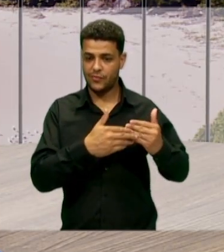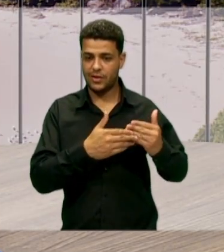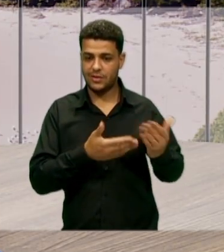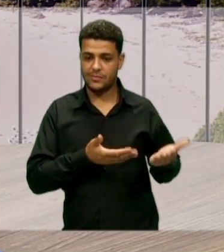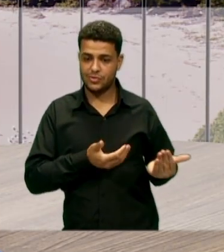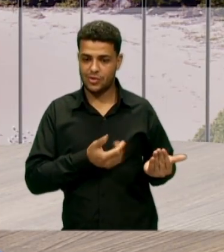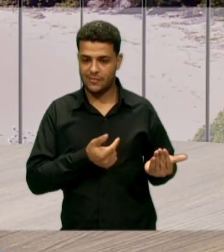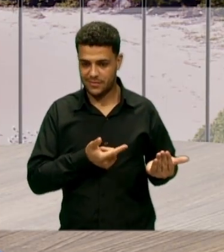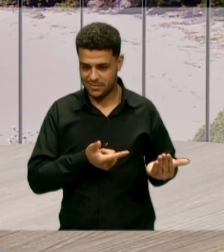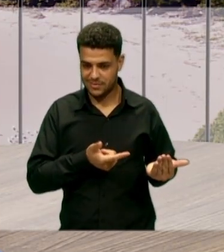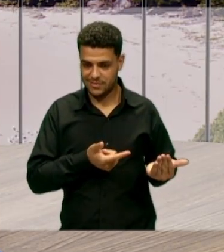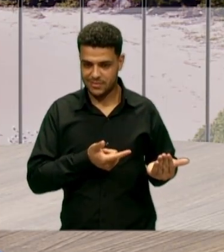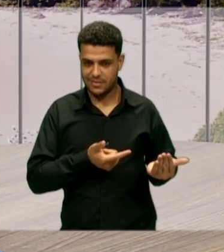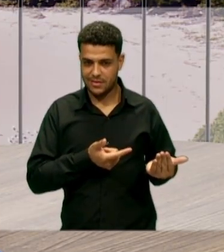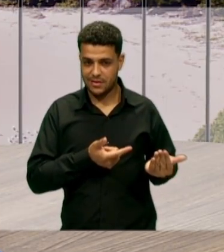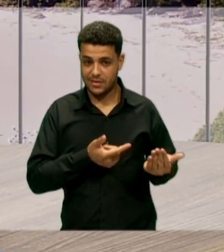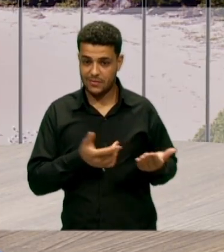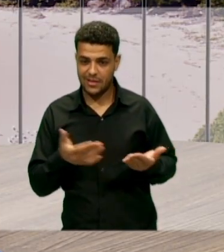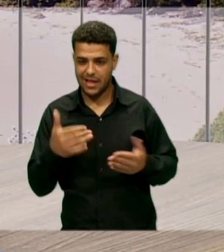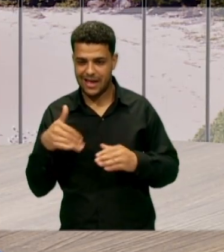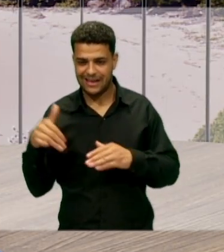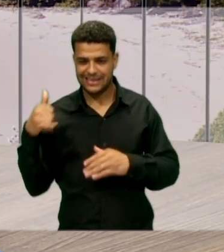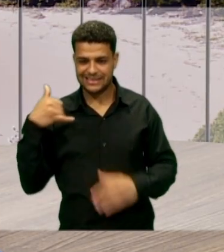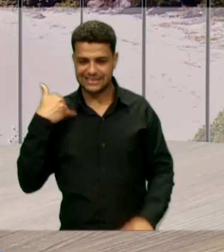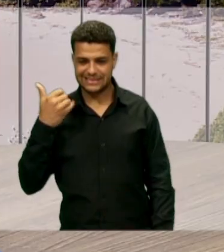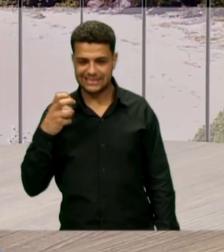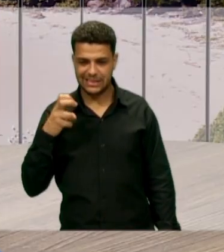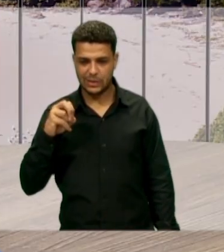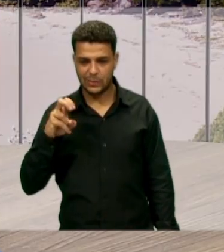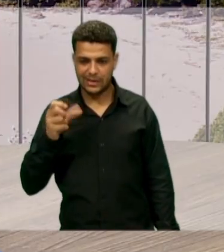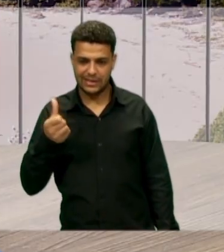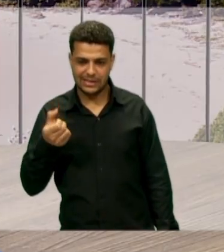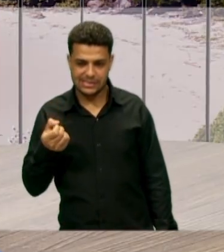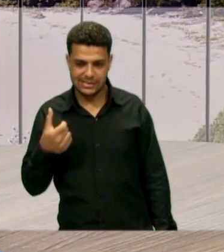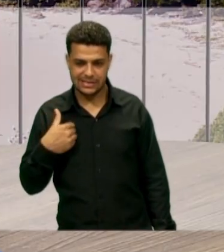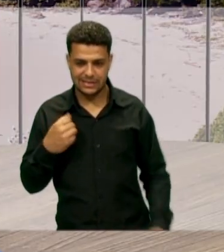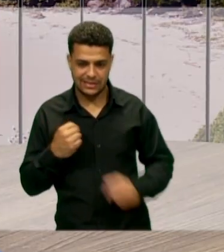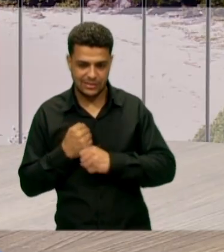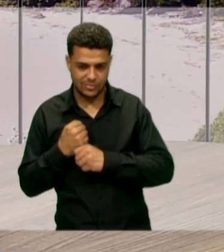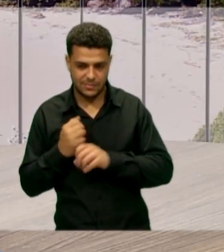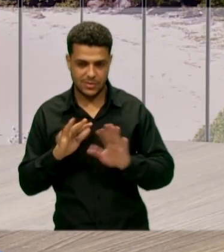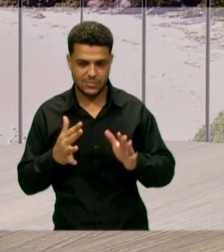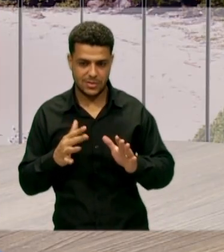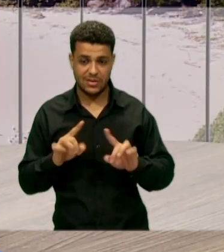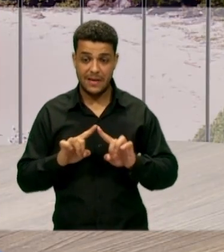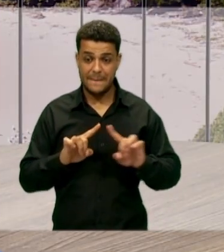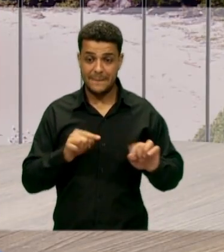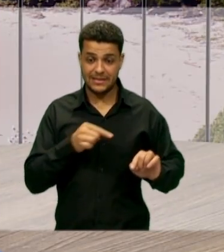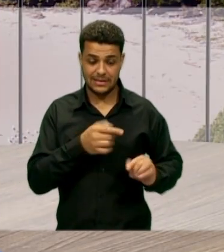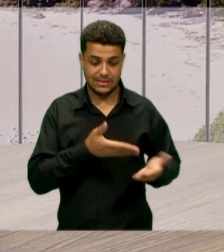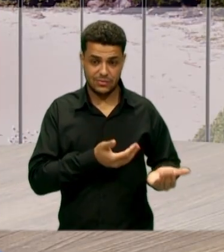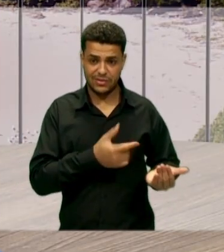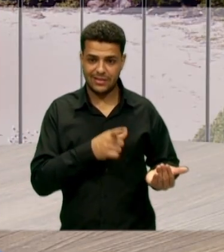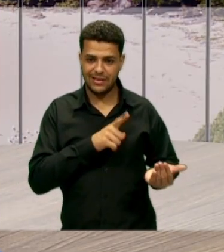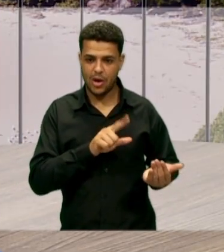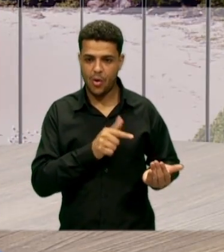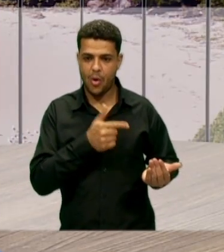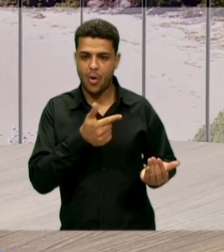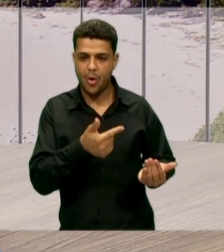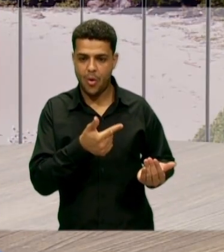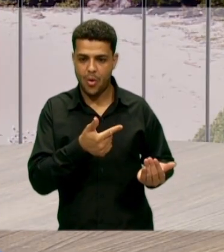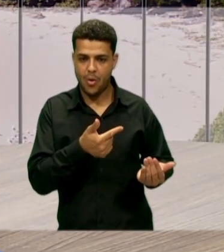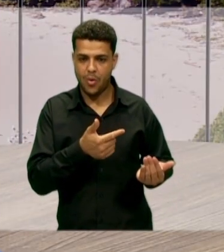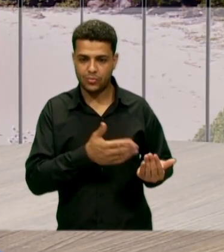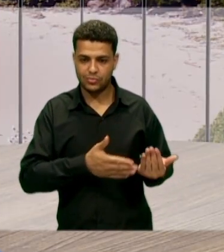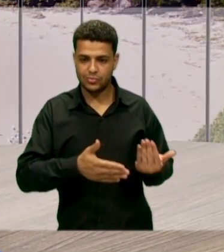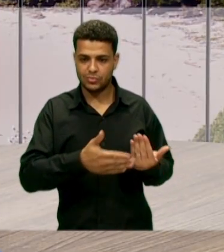mama. Você espera que isso aconteça numa paciente lá na sua quinta, sexta década de vida. Então essas pacientes jovens, muitas vezes, elas têm um outro tipo, uma outra